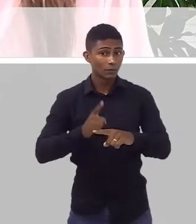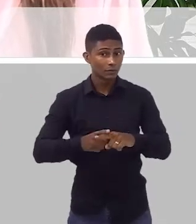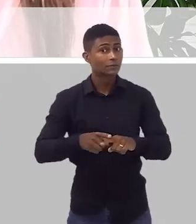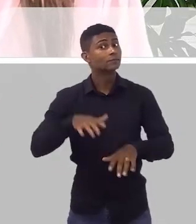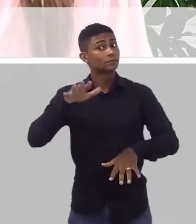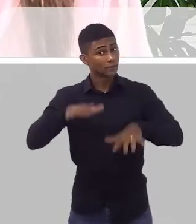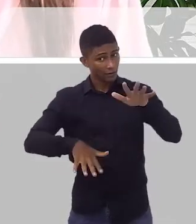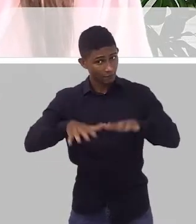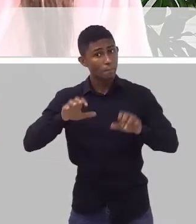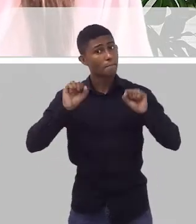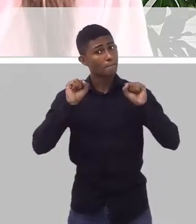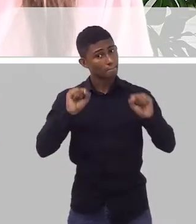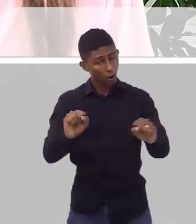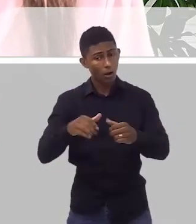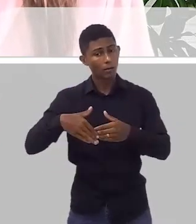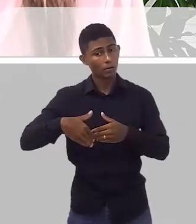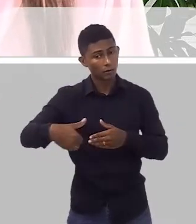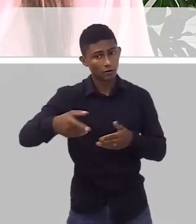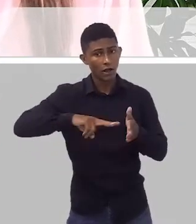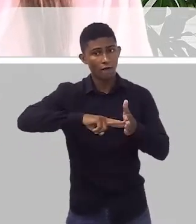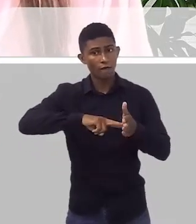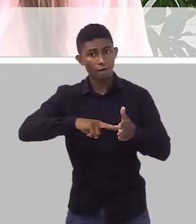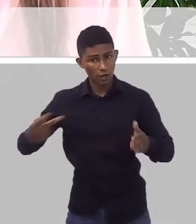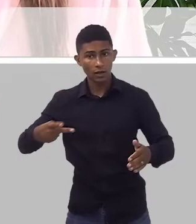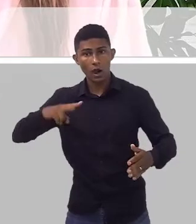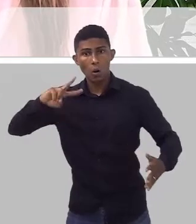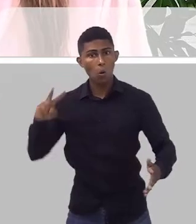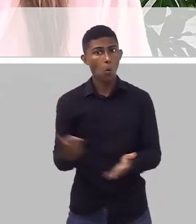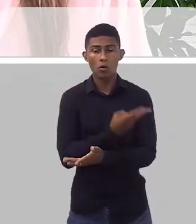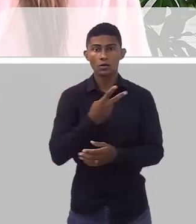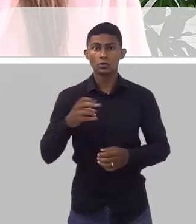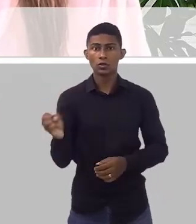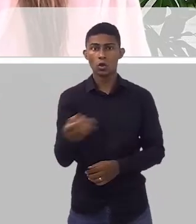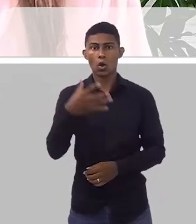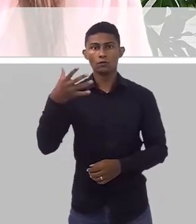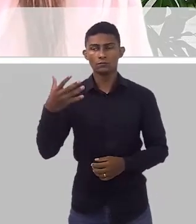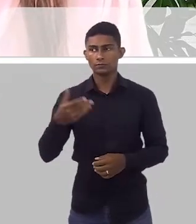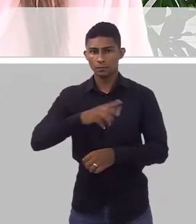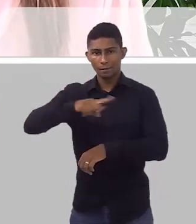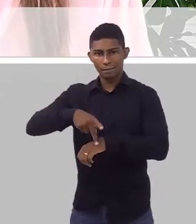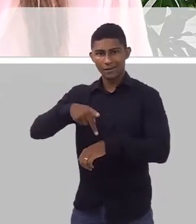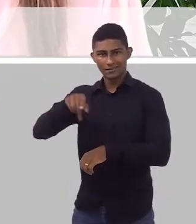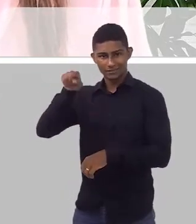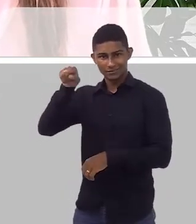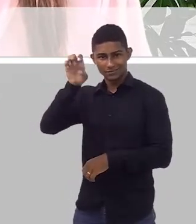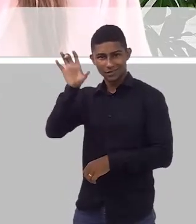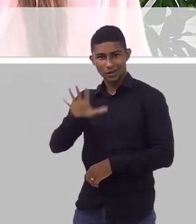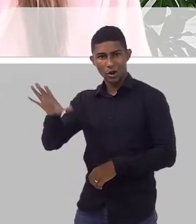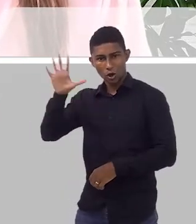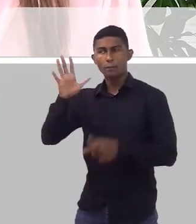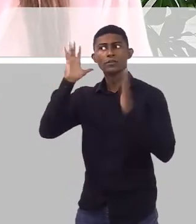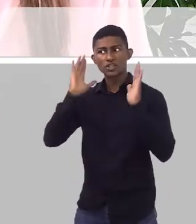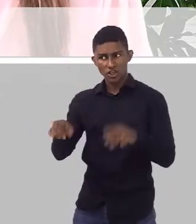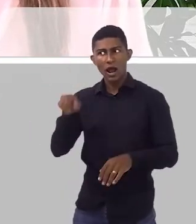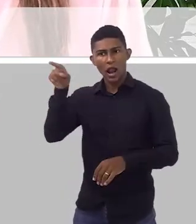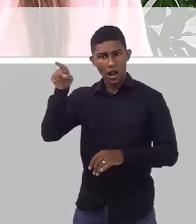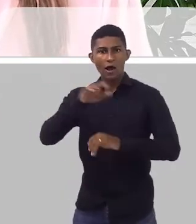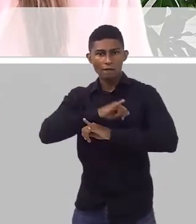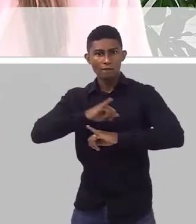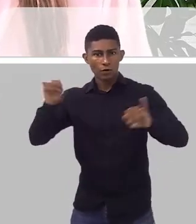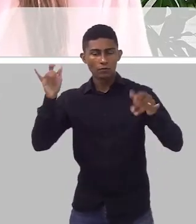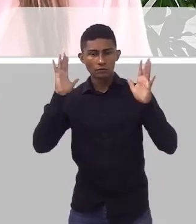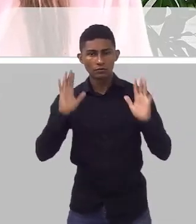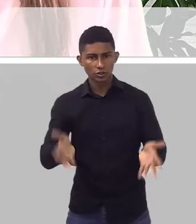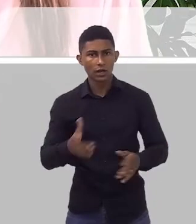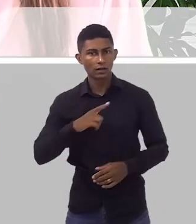nova variante é sempre uma ameaça. Alguns países da Europa já estão relatando aumento de casos. E essas medidas, hoje